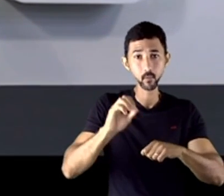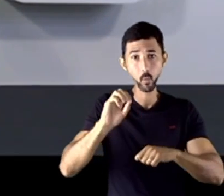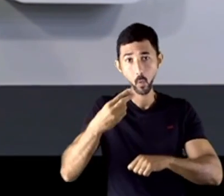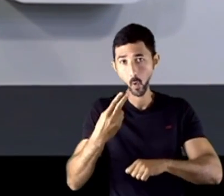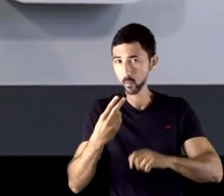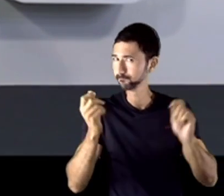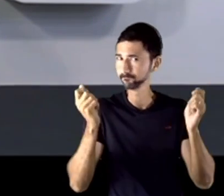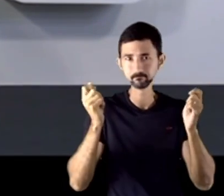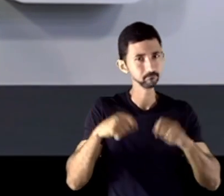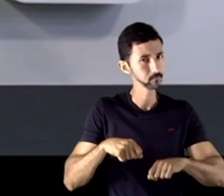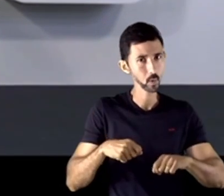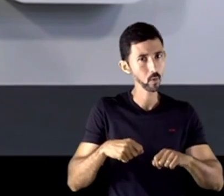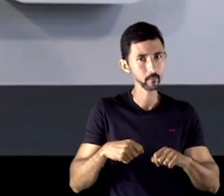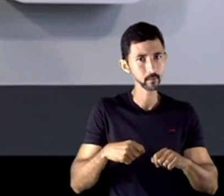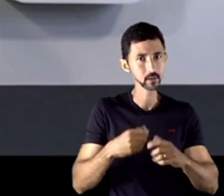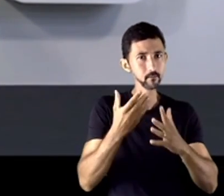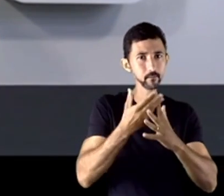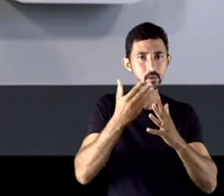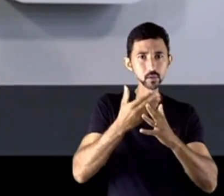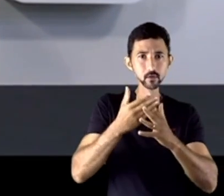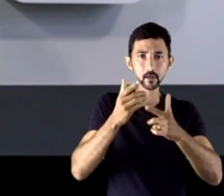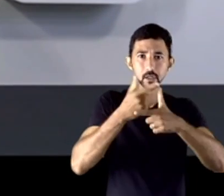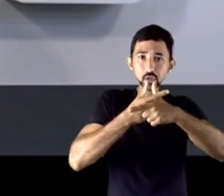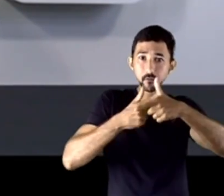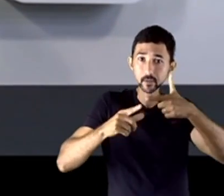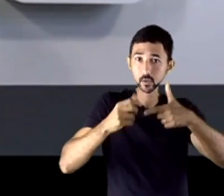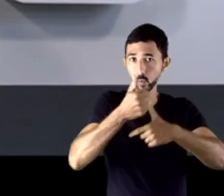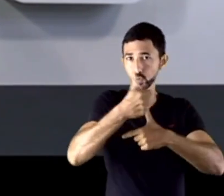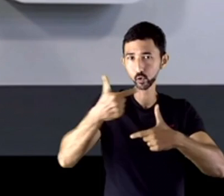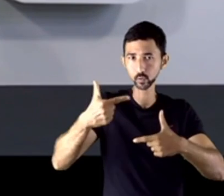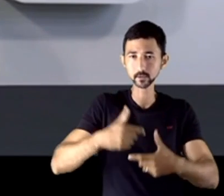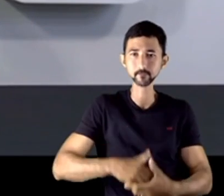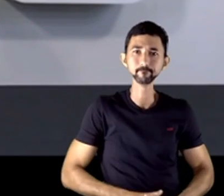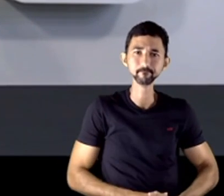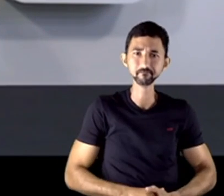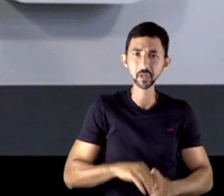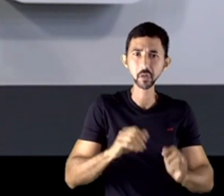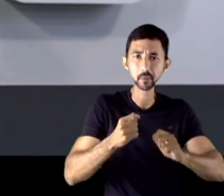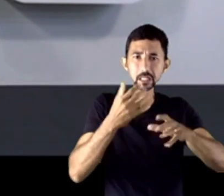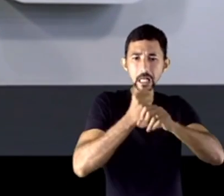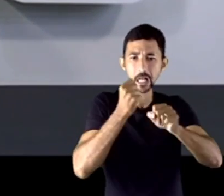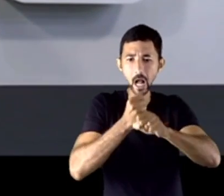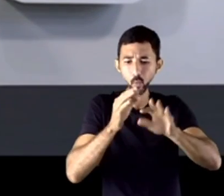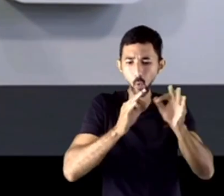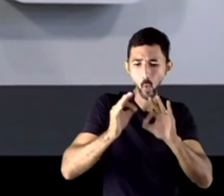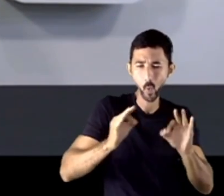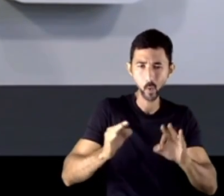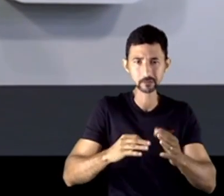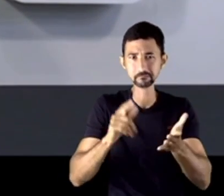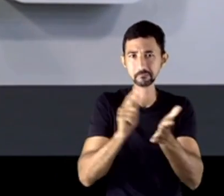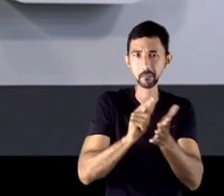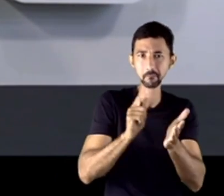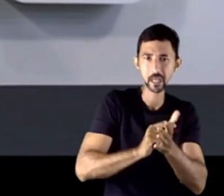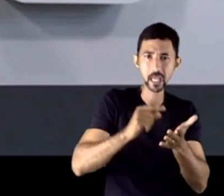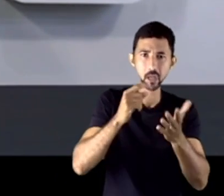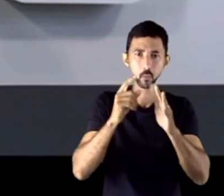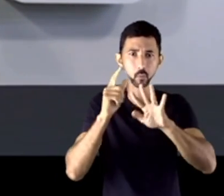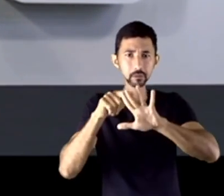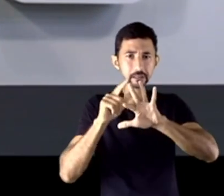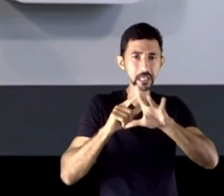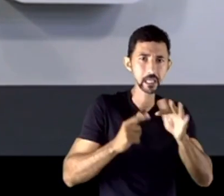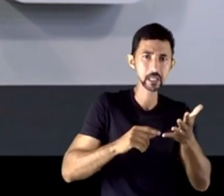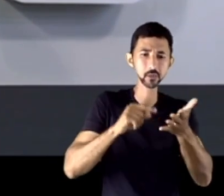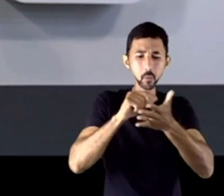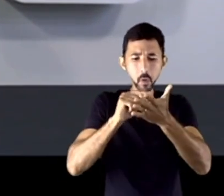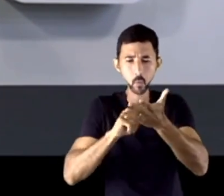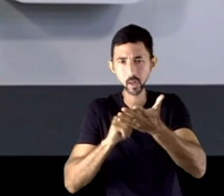não dividir o número por 12, sem precisar fazer o cálculo, no papel, ou no dedo, ou